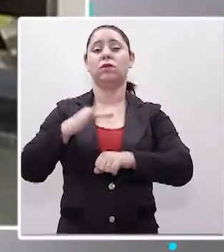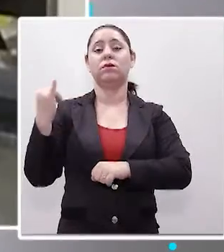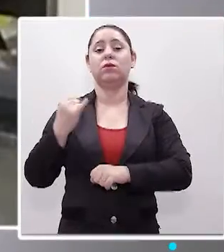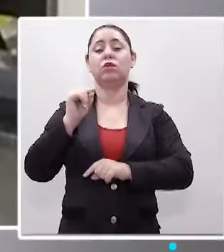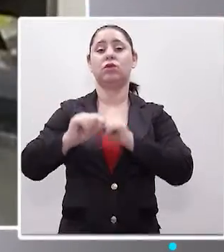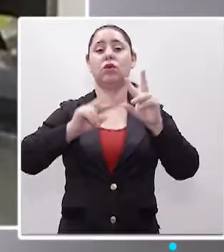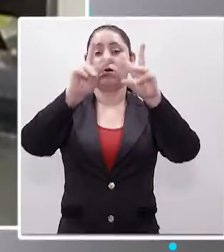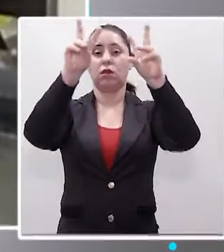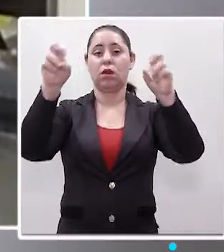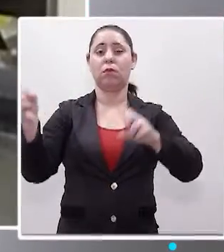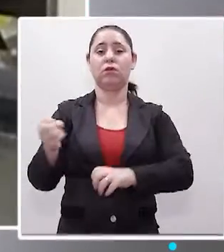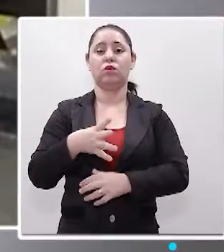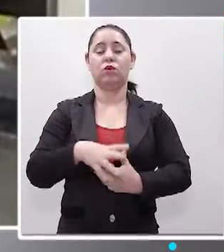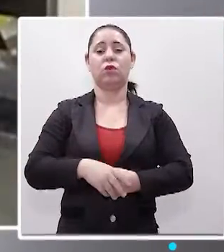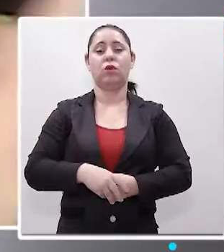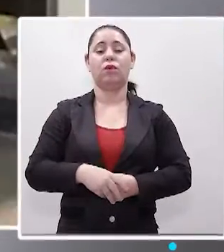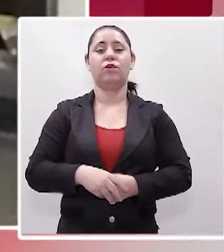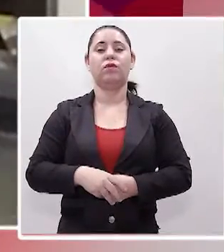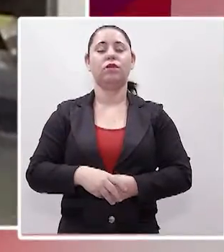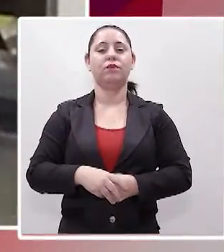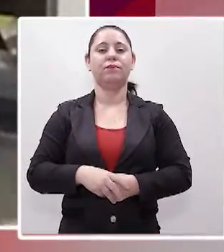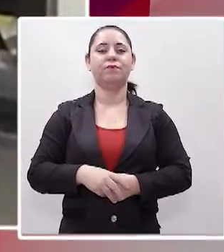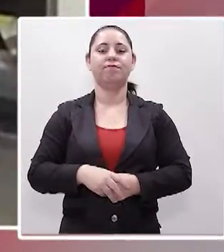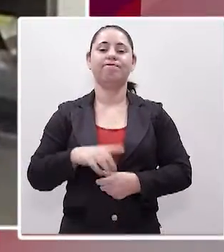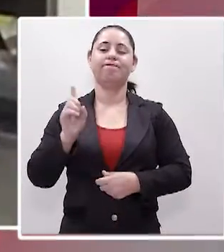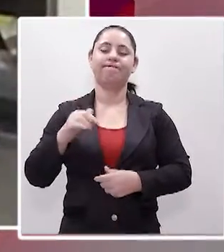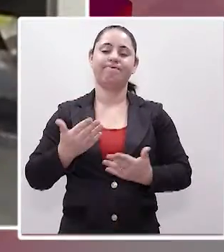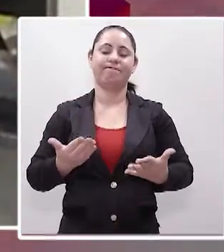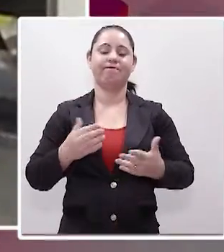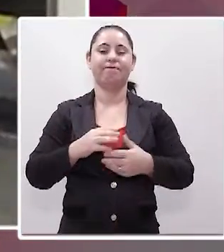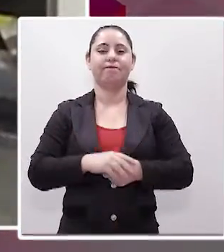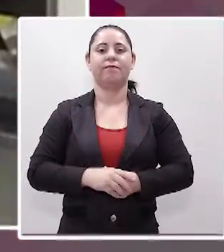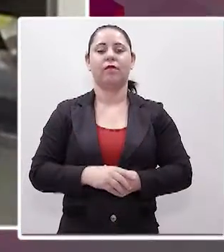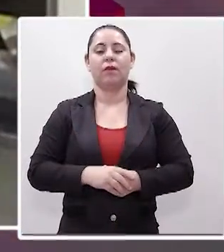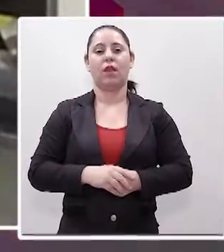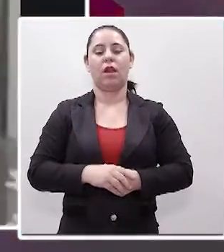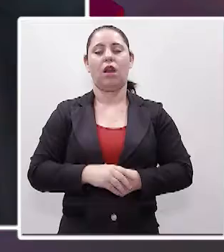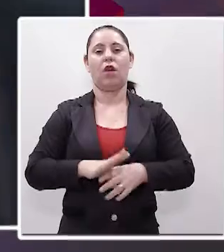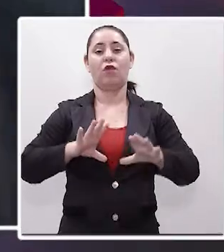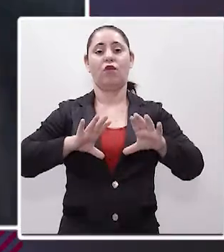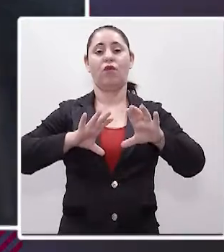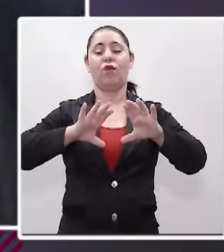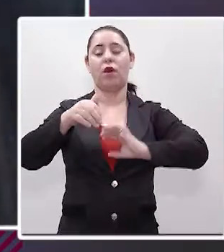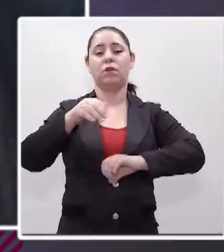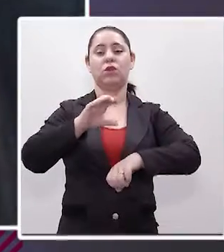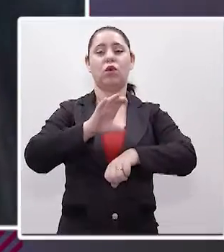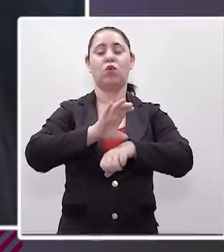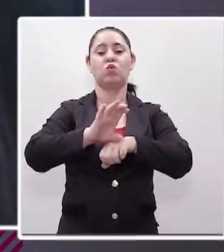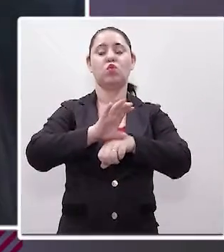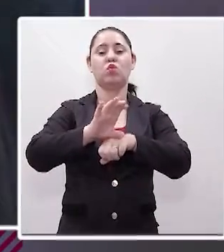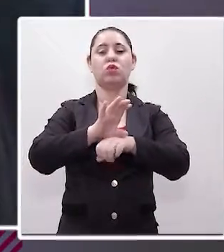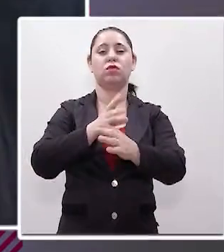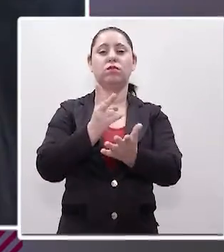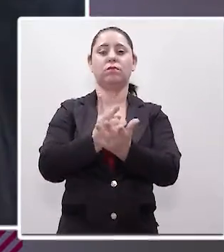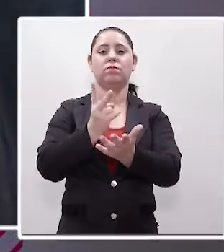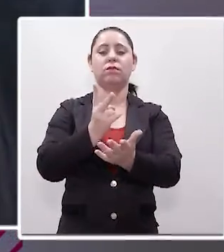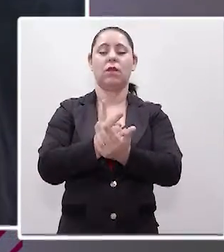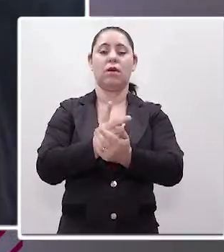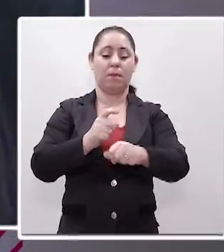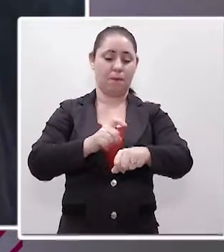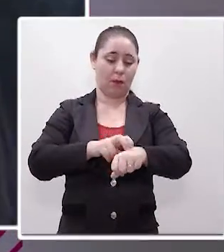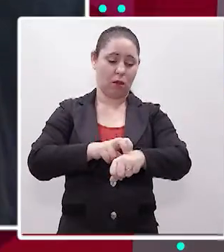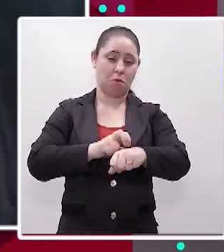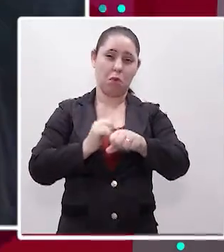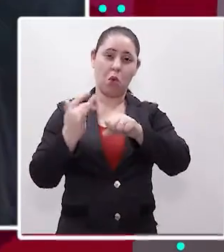ainda mais importante com um assunto novo relativamente, né? A formação continuada, ela,